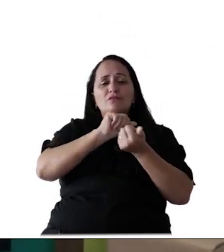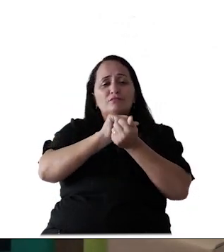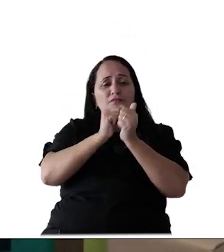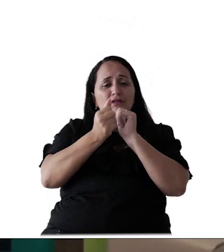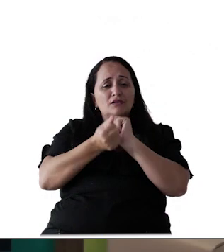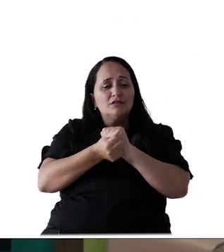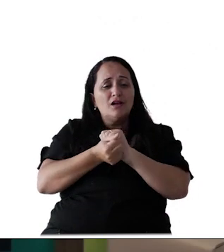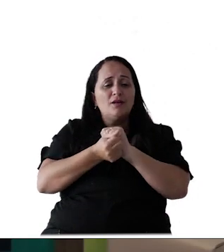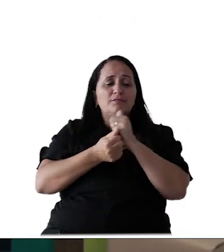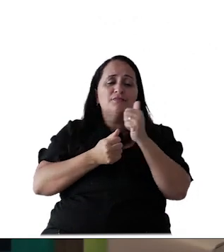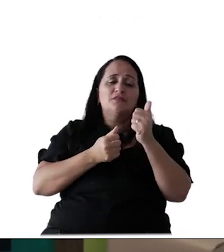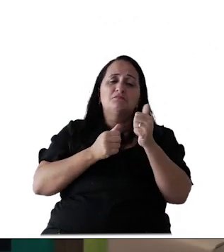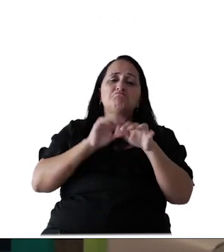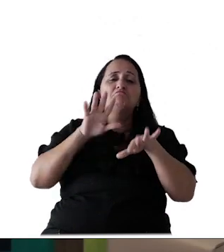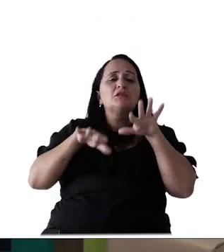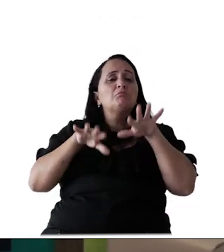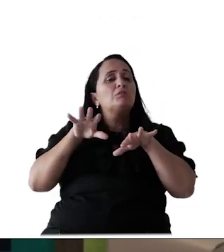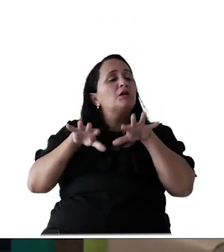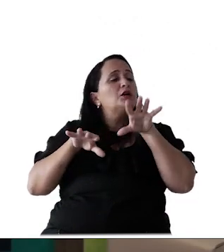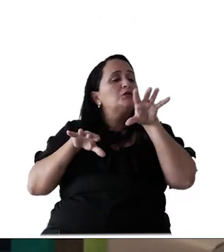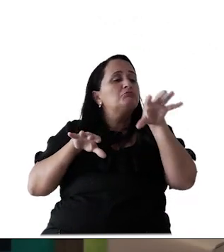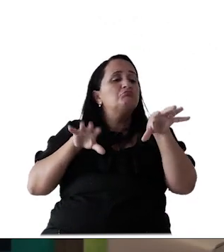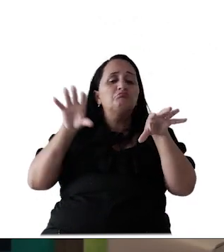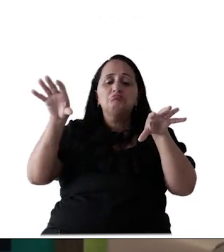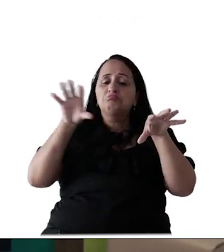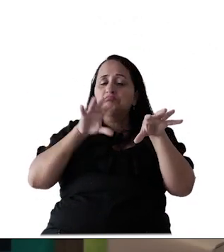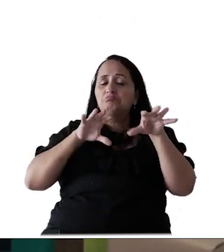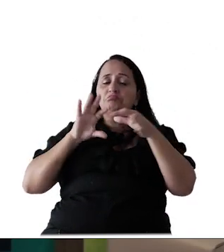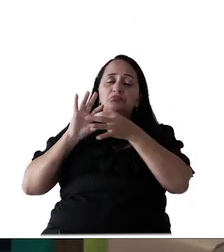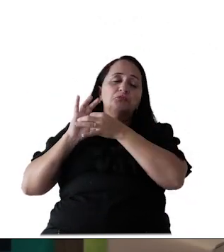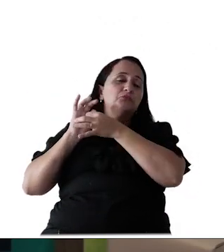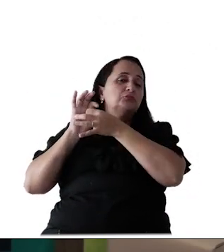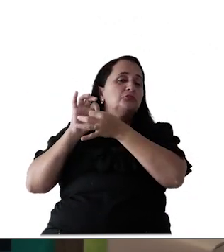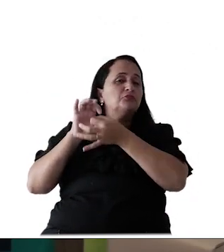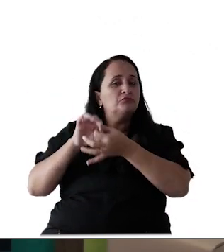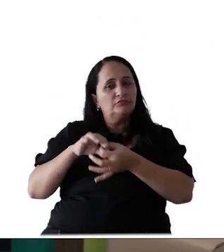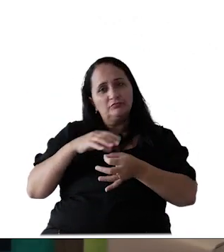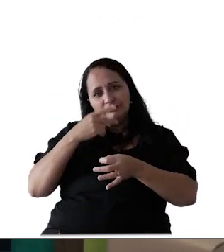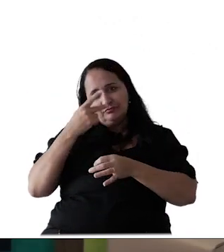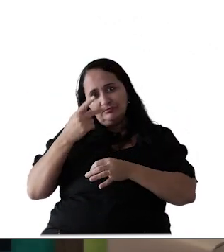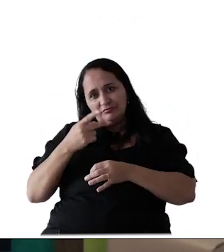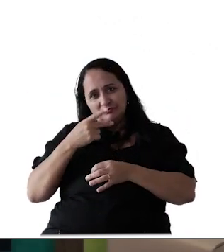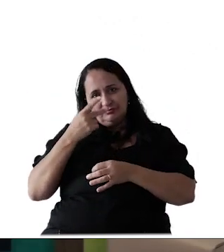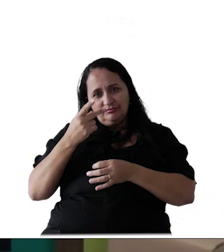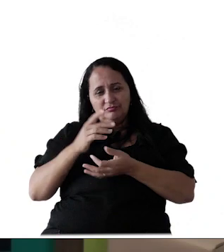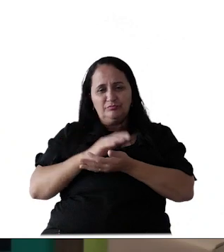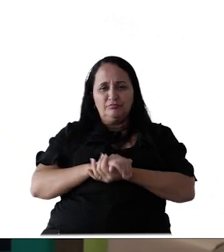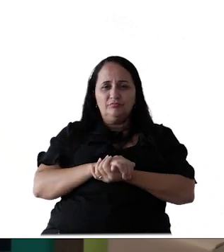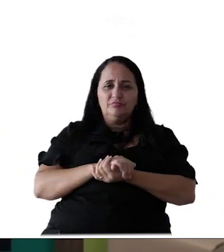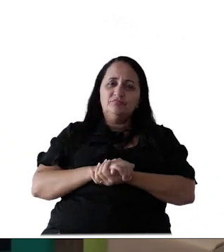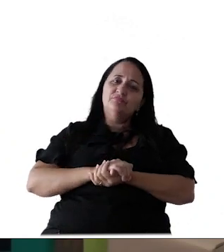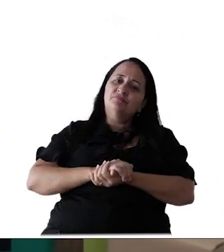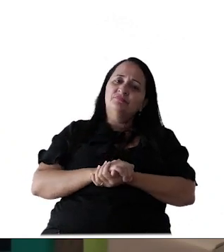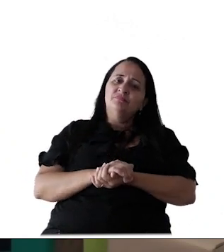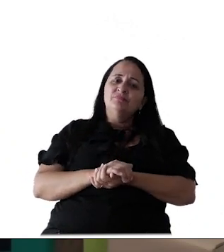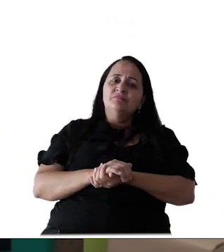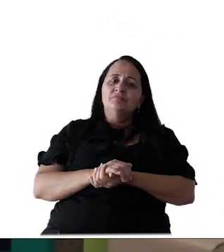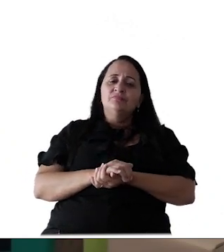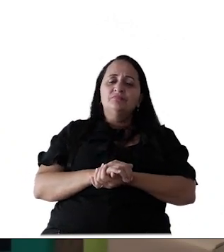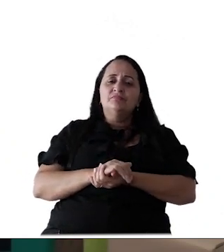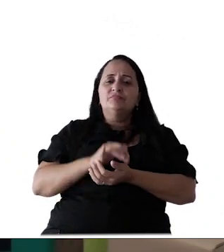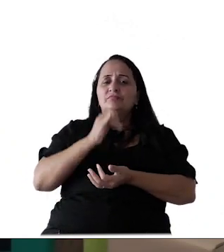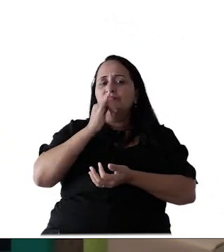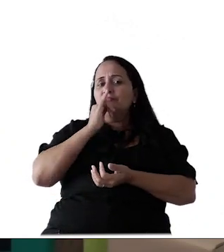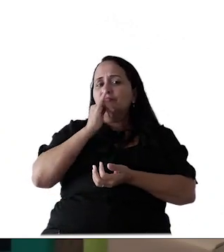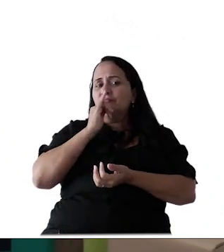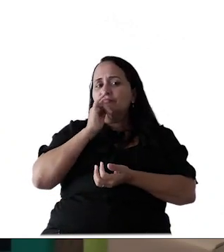adequadamente a cada ambiente ou a cada contexto que a gente fala. Por exemplo, utilizamos